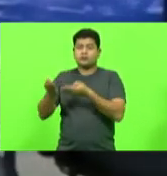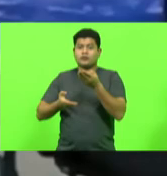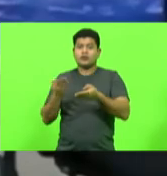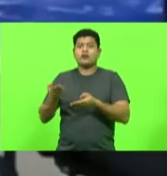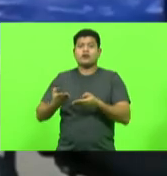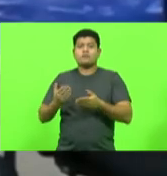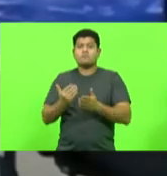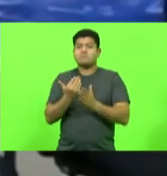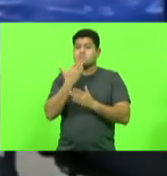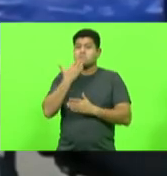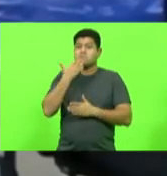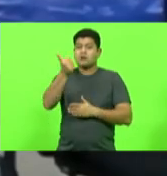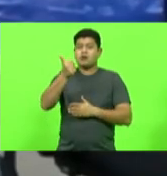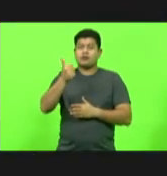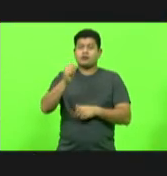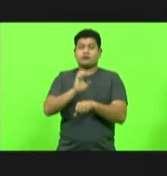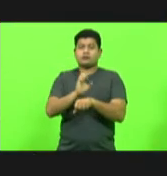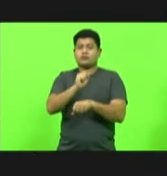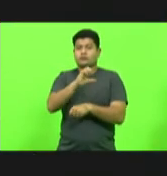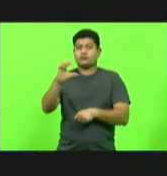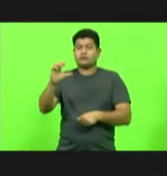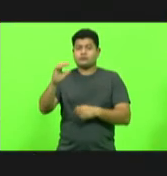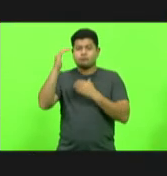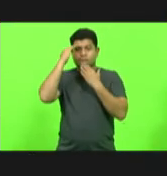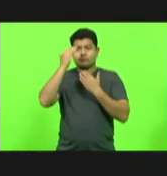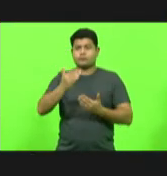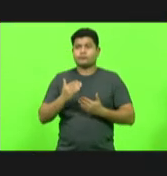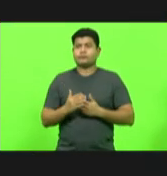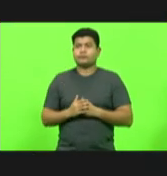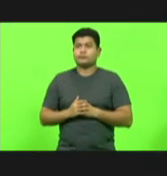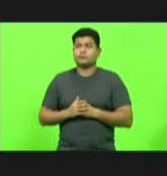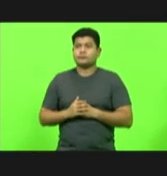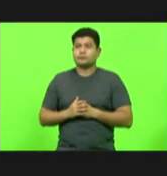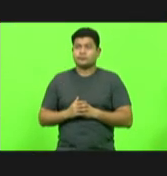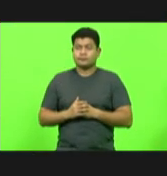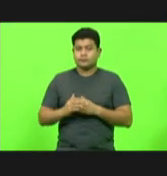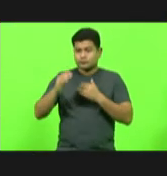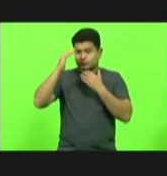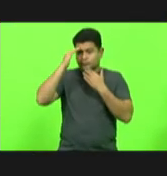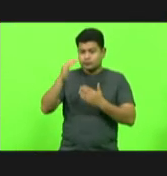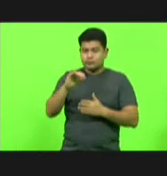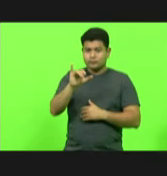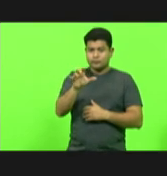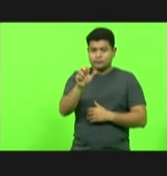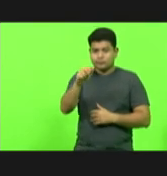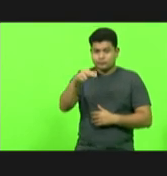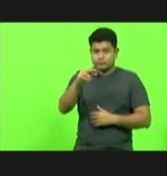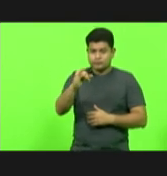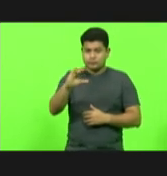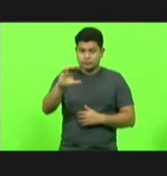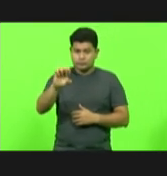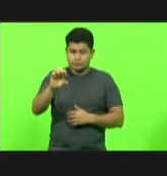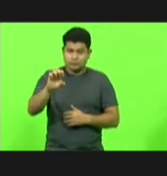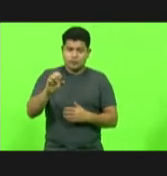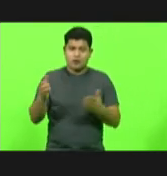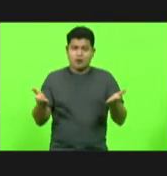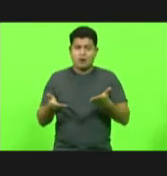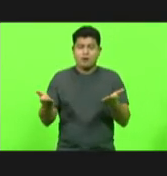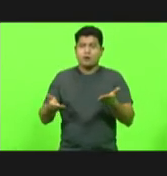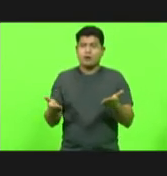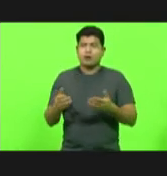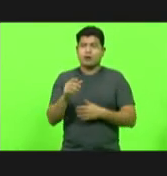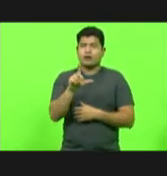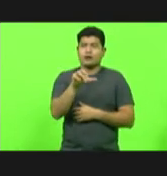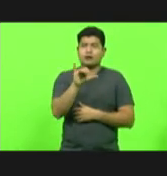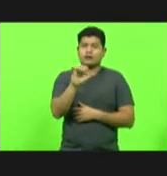Santa Catarina. É isso. Obrigada. Obrigada, Janice. Eu passo a palavra agora à Lia Nara